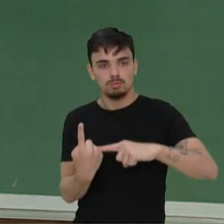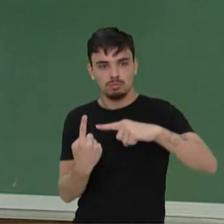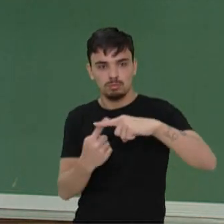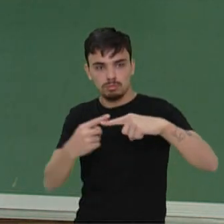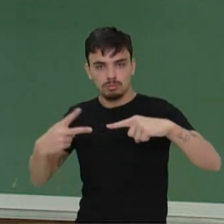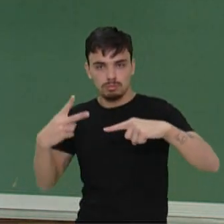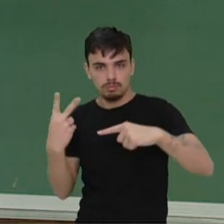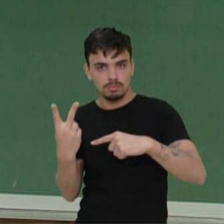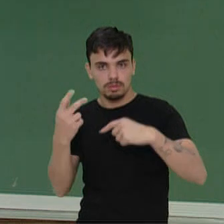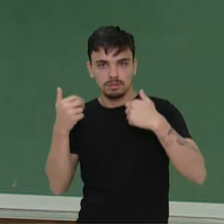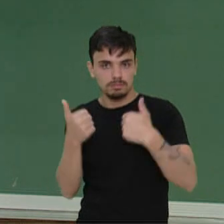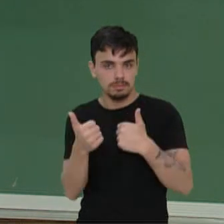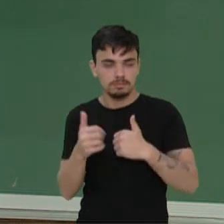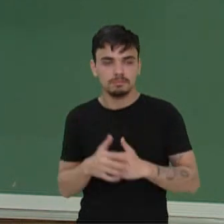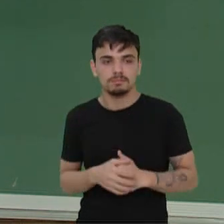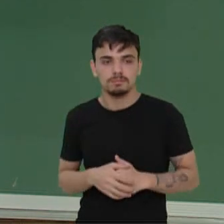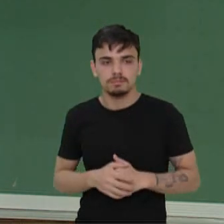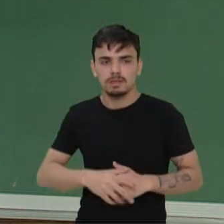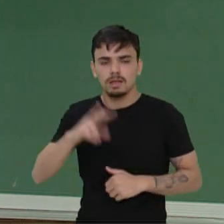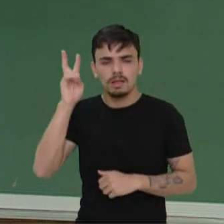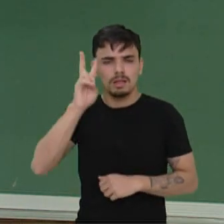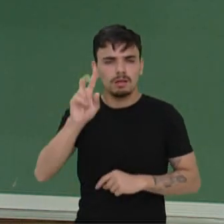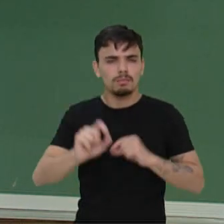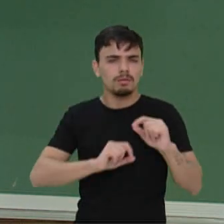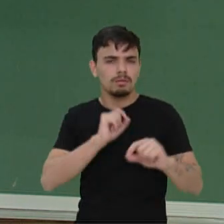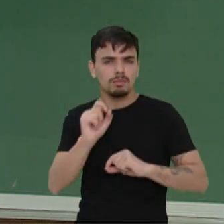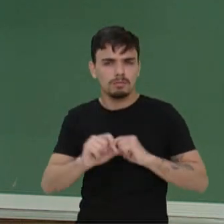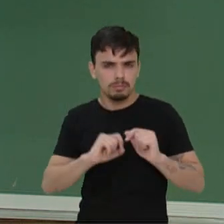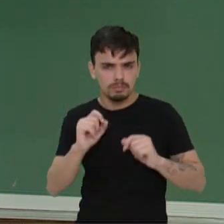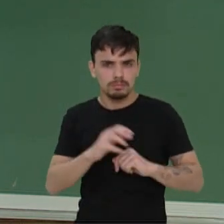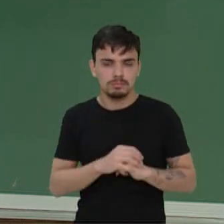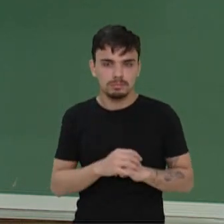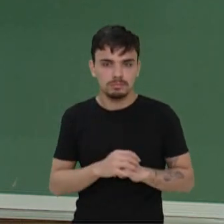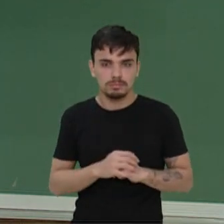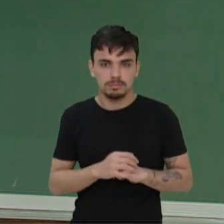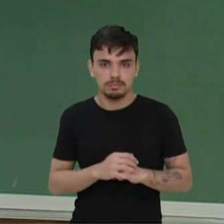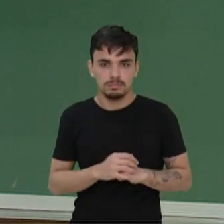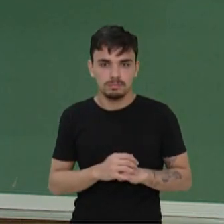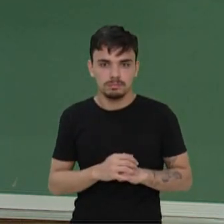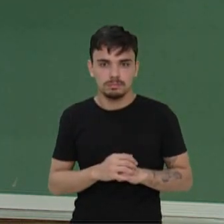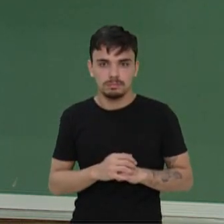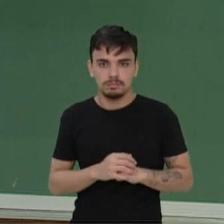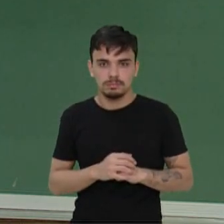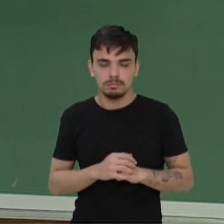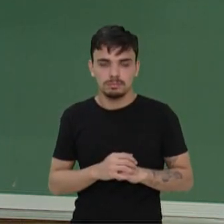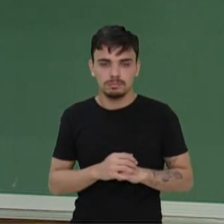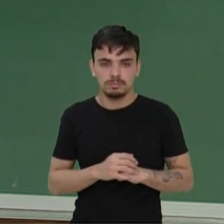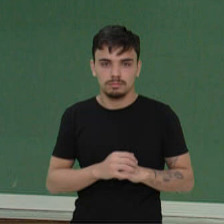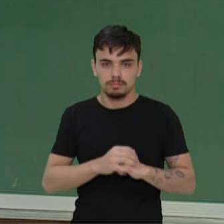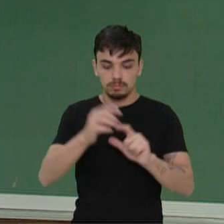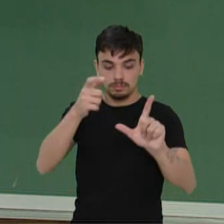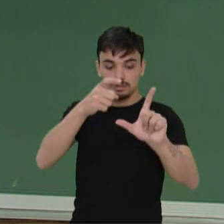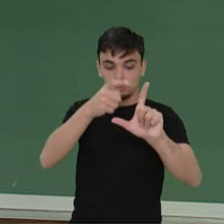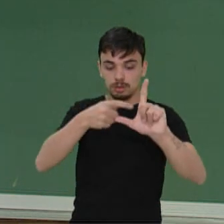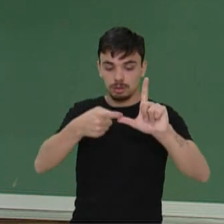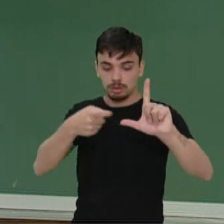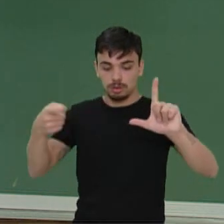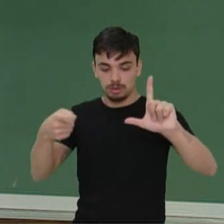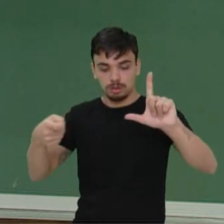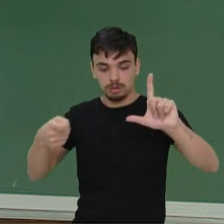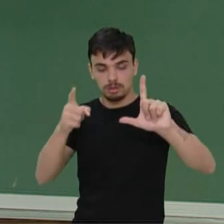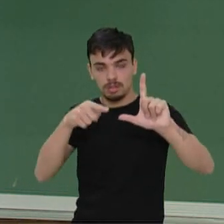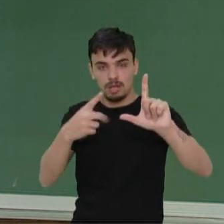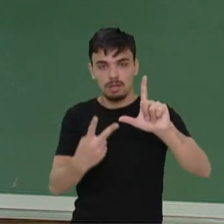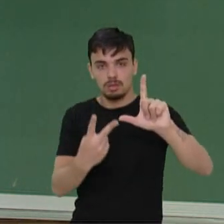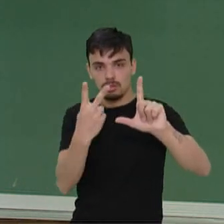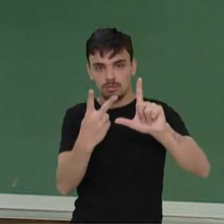ok? Beleza? Lembre-se, o x do vértice vale 2, então eu já imagino o plano cartesiano, onde o x